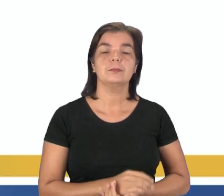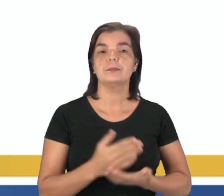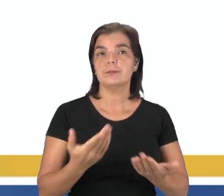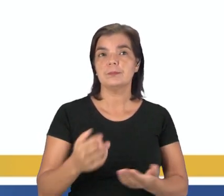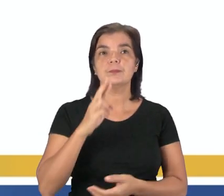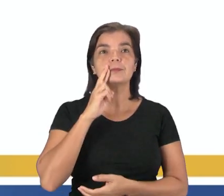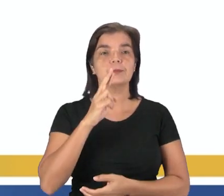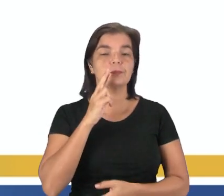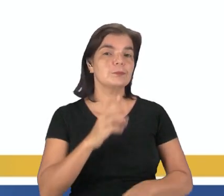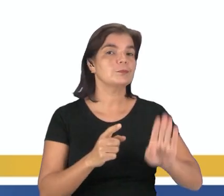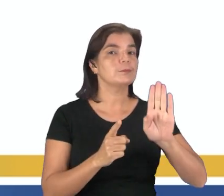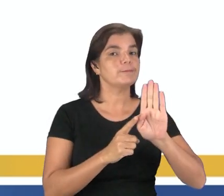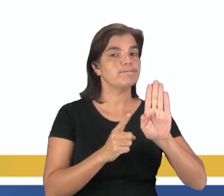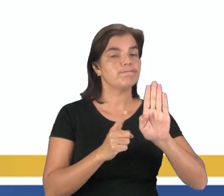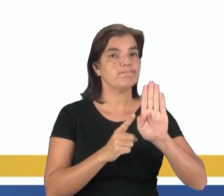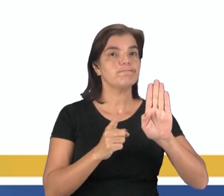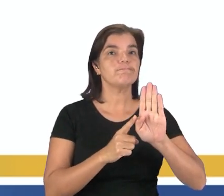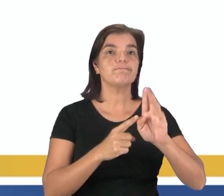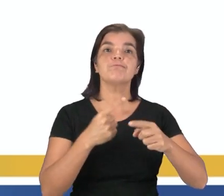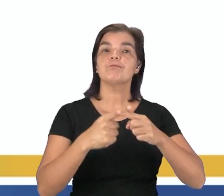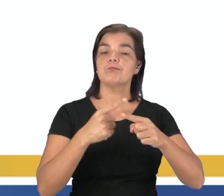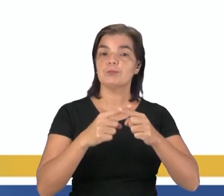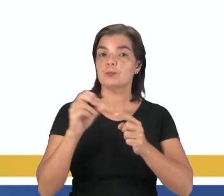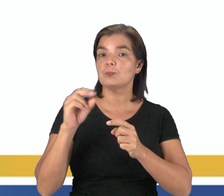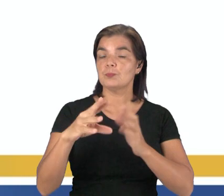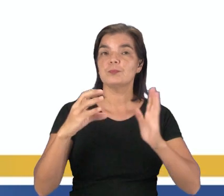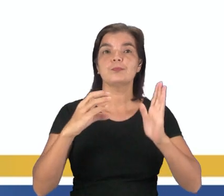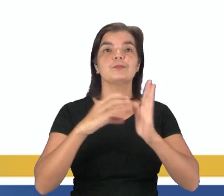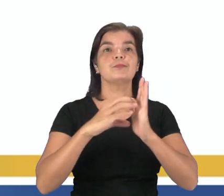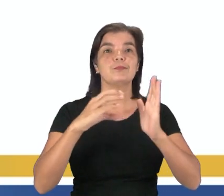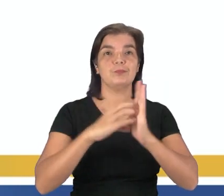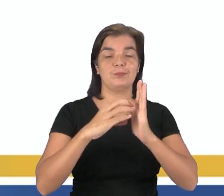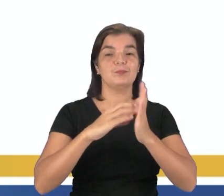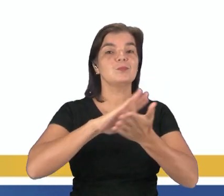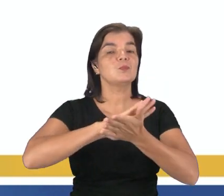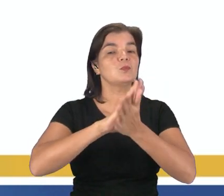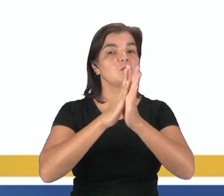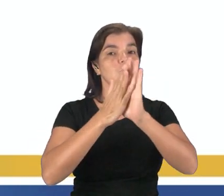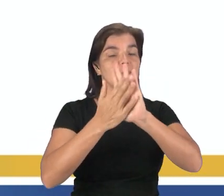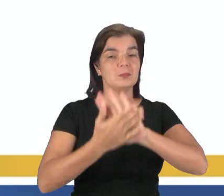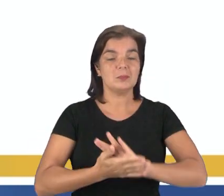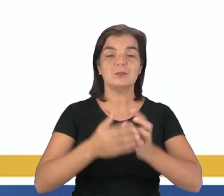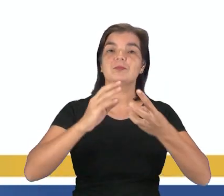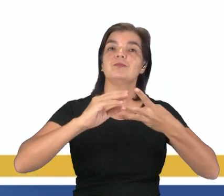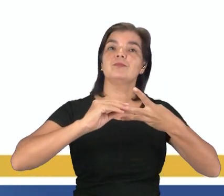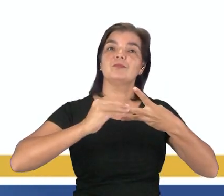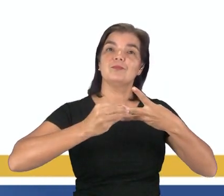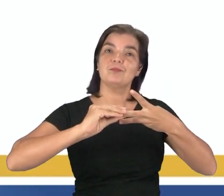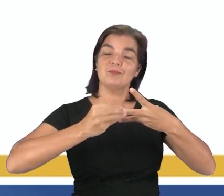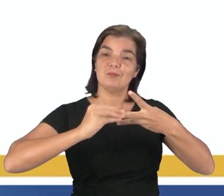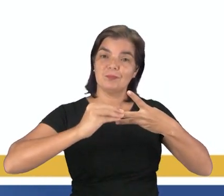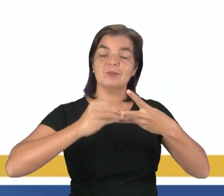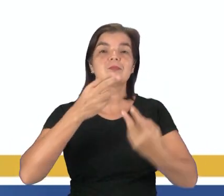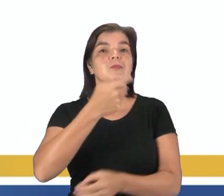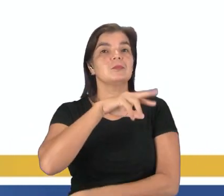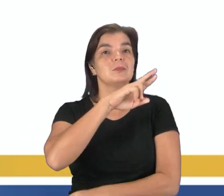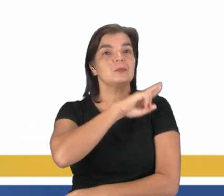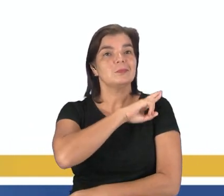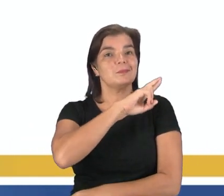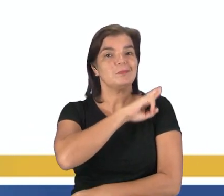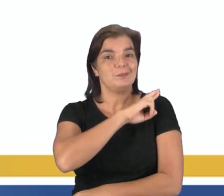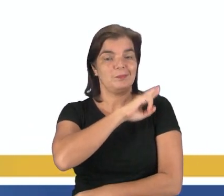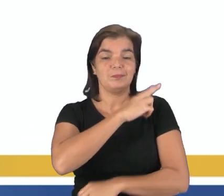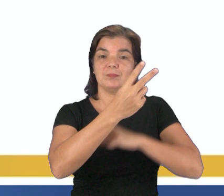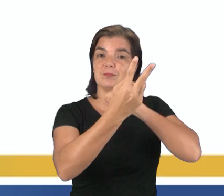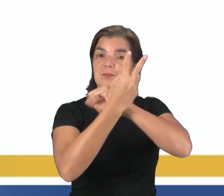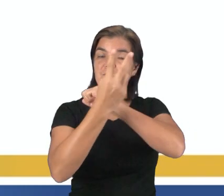Nesse caso, isso é justificado por quê? Porque o vírus da AIDS, ao contrário da gripe, ele tem a